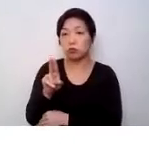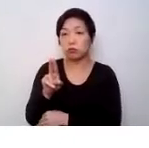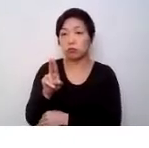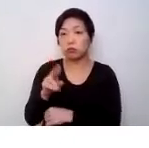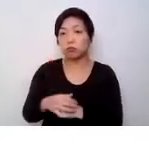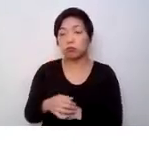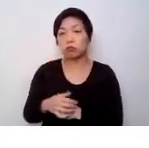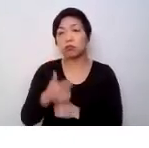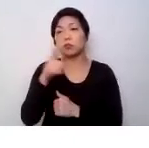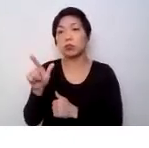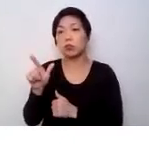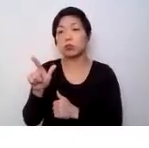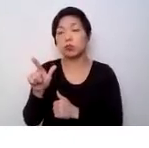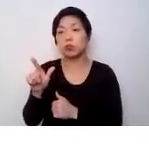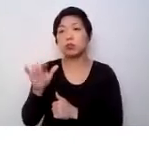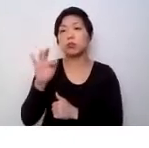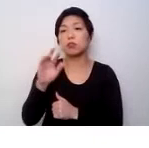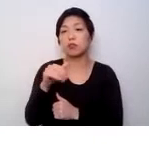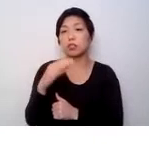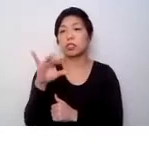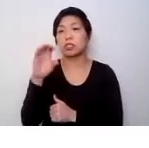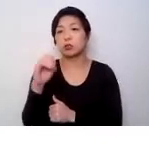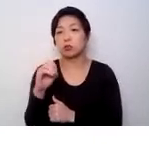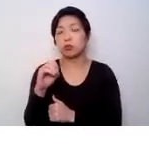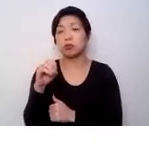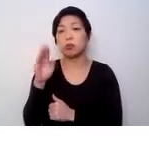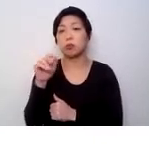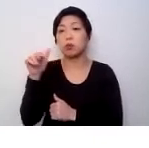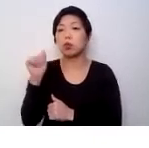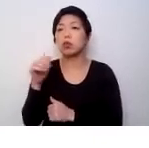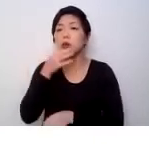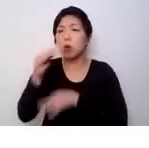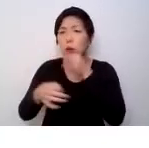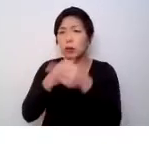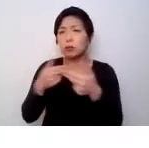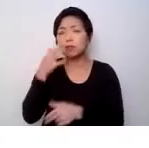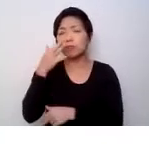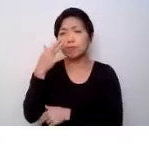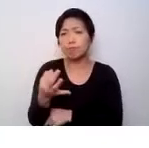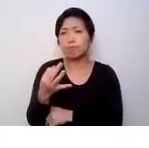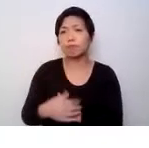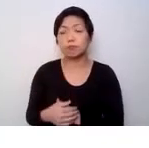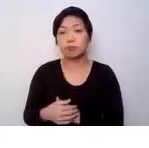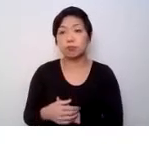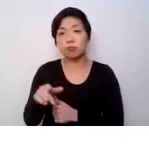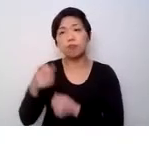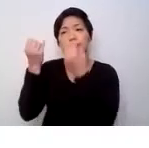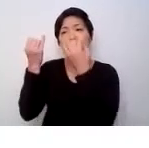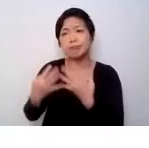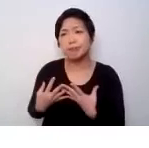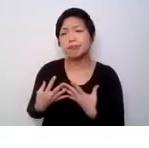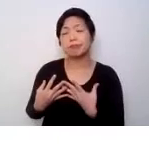a outra é do Francisco Bruna eu queria comentar com você algo que me chamou muita atenção conforme você foi explicando as